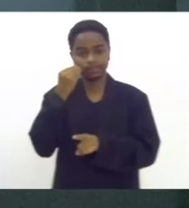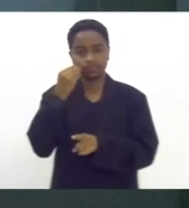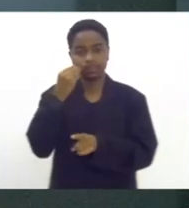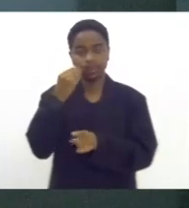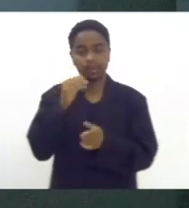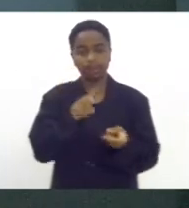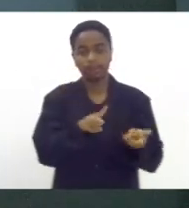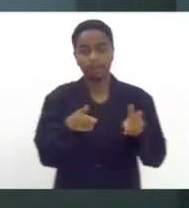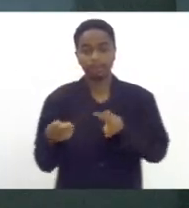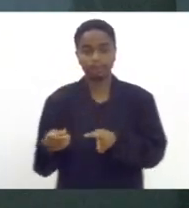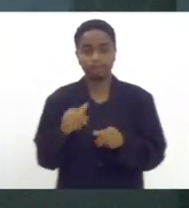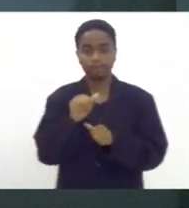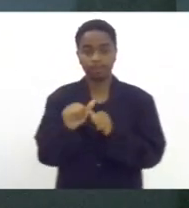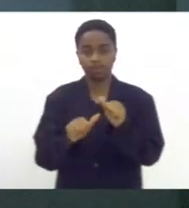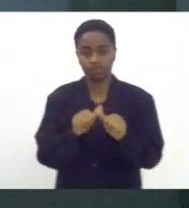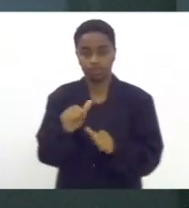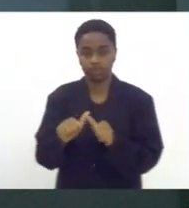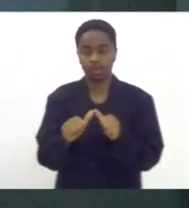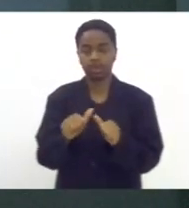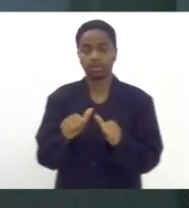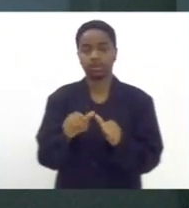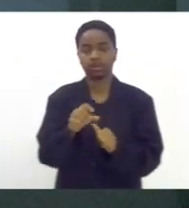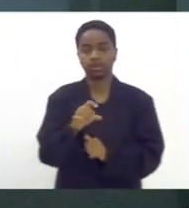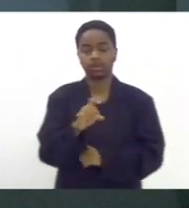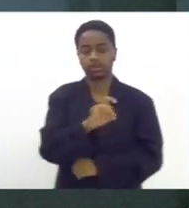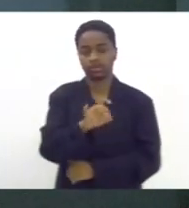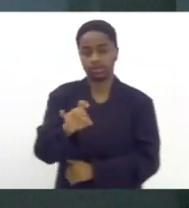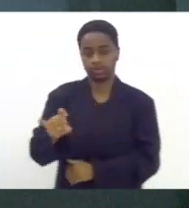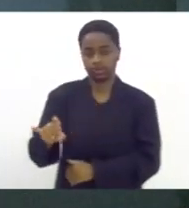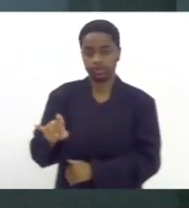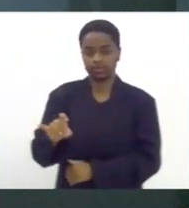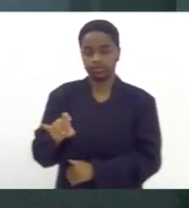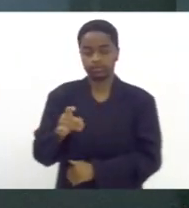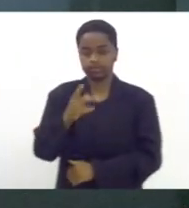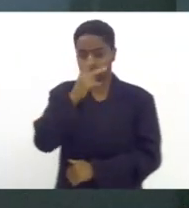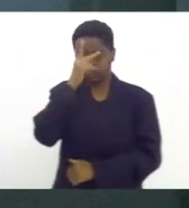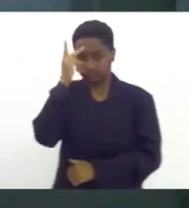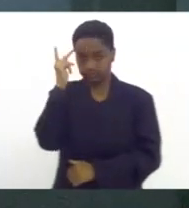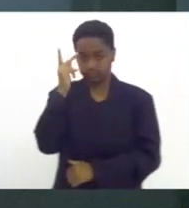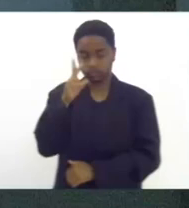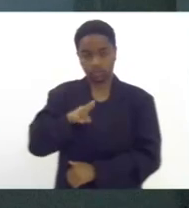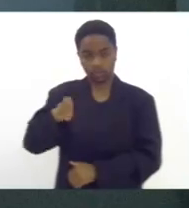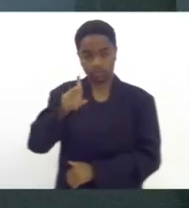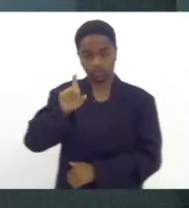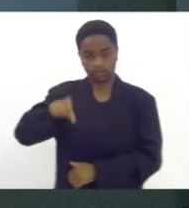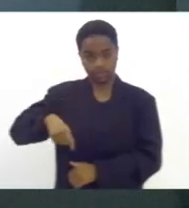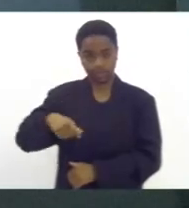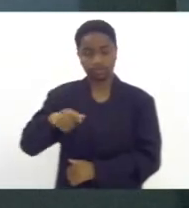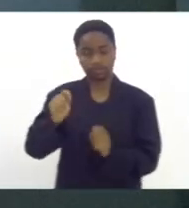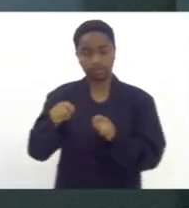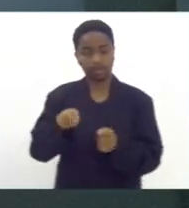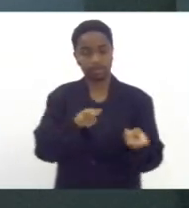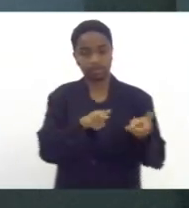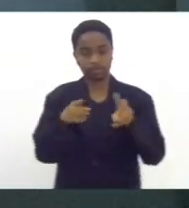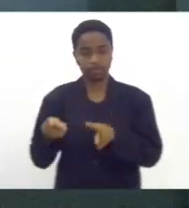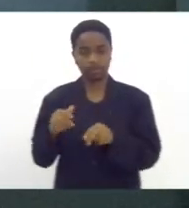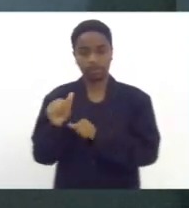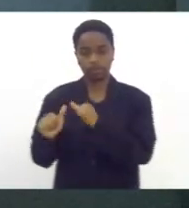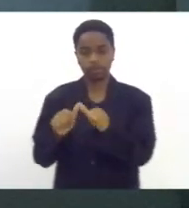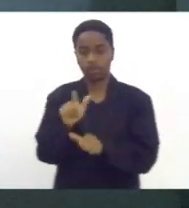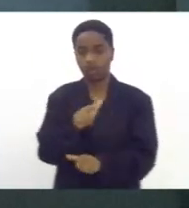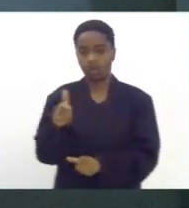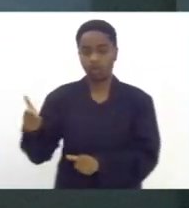para que haja migração dessas vidas né desses beneficiários para outros planos de saúde que eles